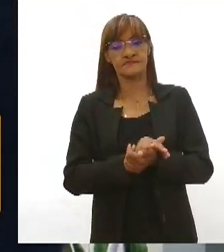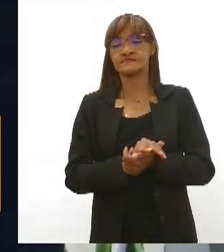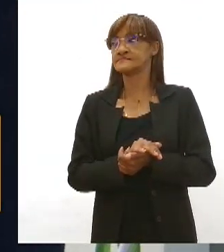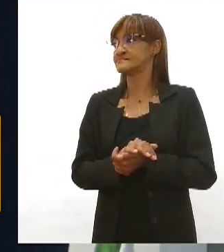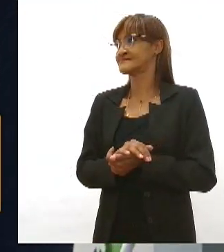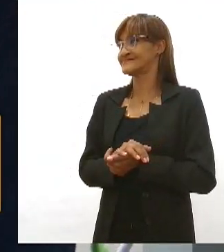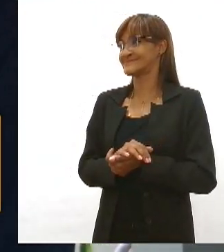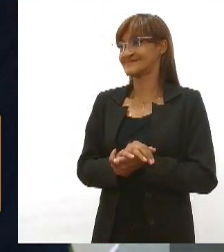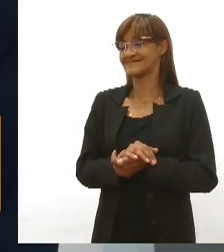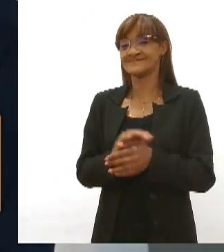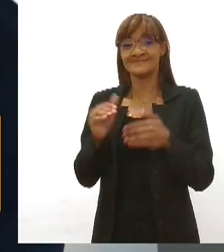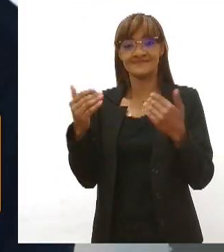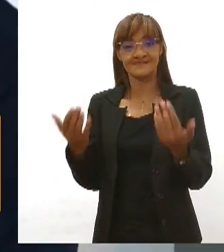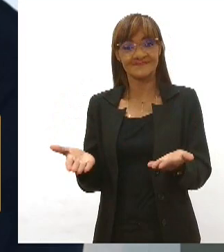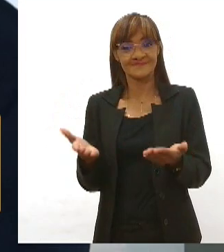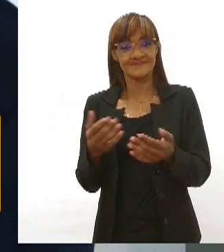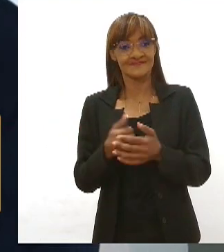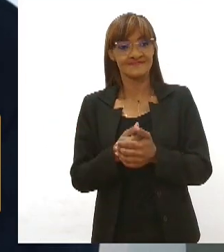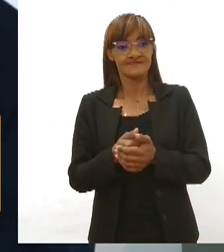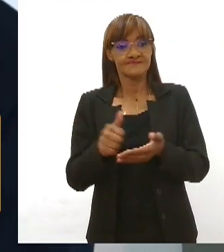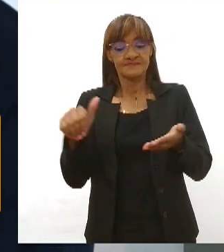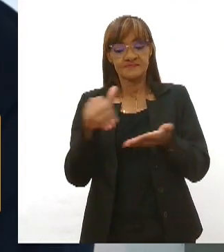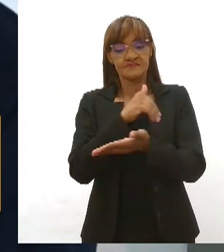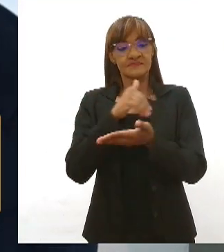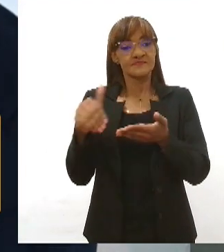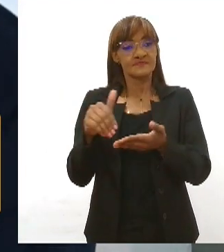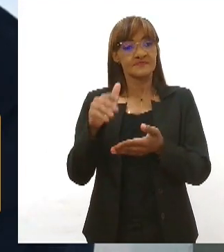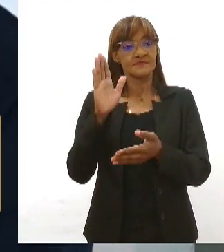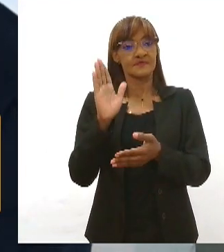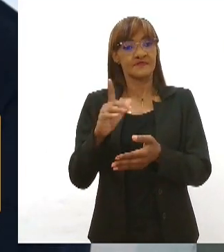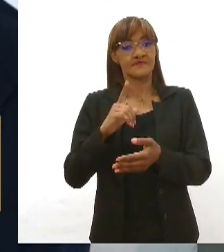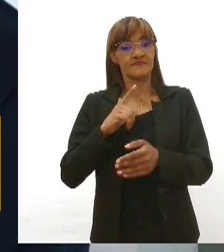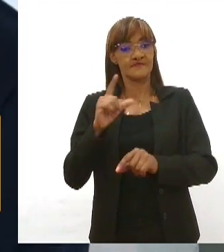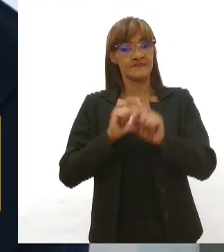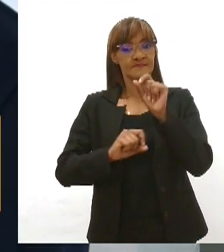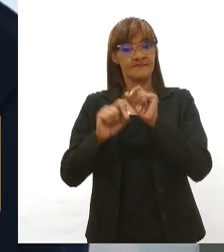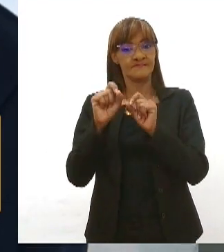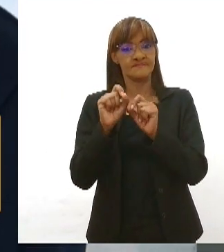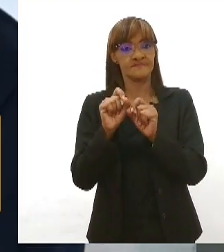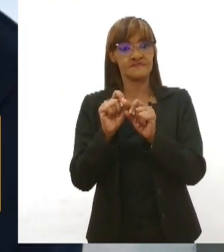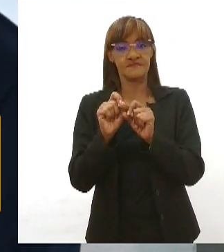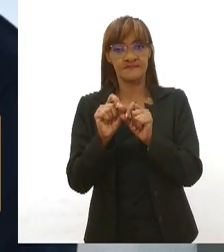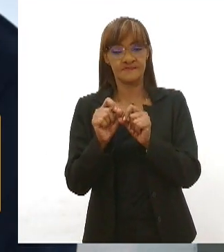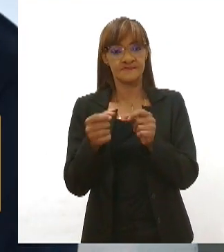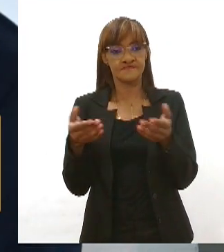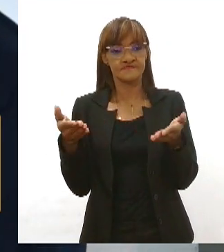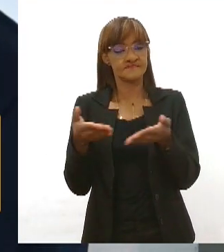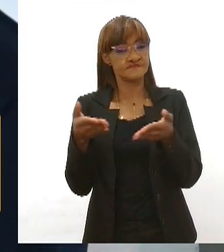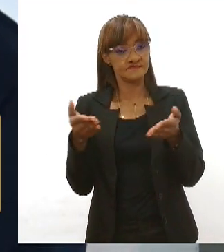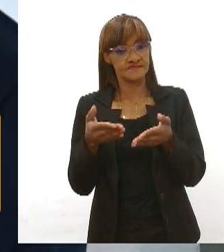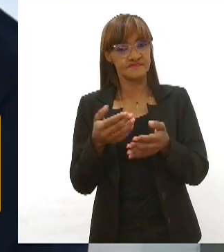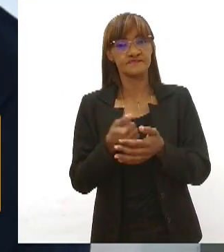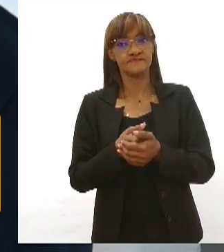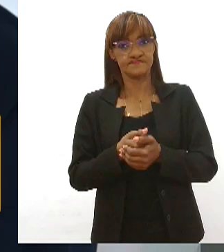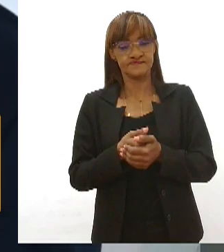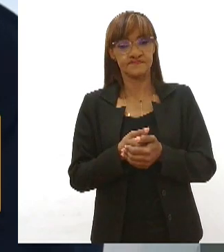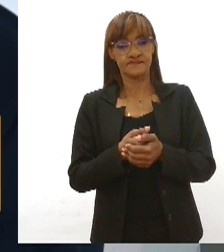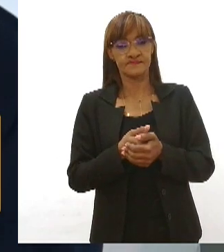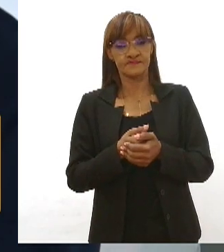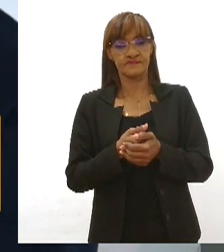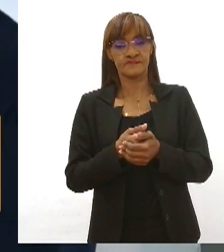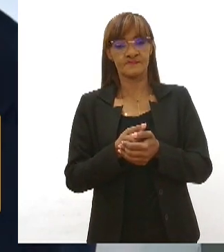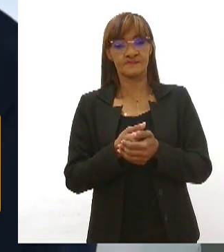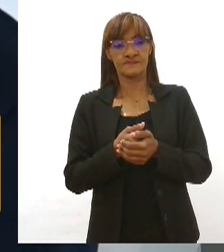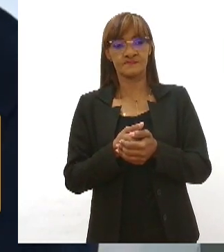Então, a Secretaria de Estado do Meio Ambiente e Sustentabilidade de Ações Climáticas está realizando, juntamente